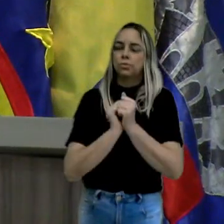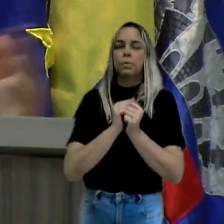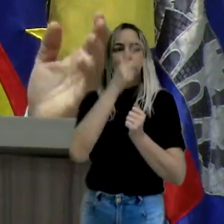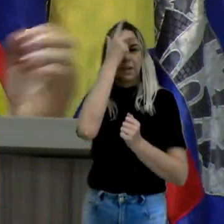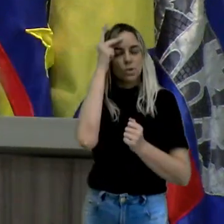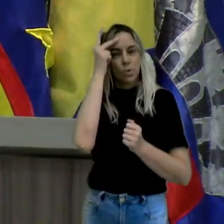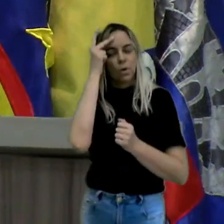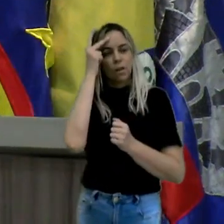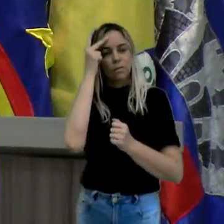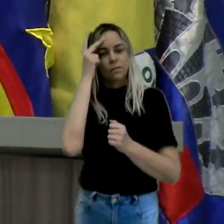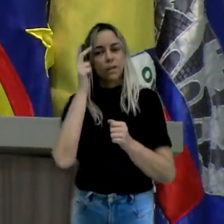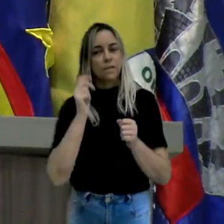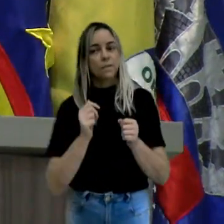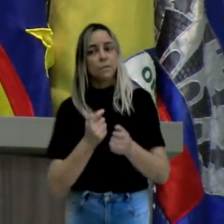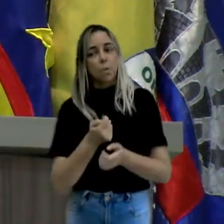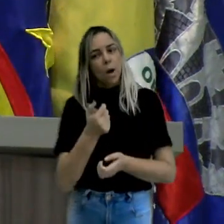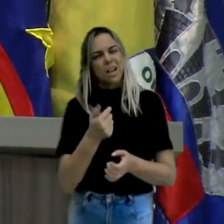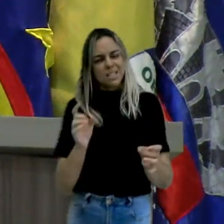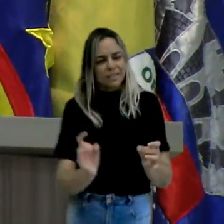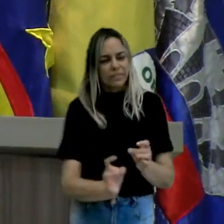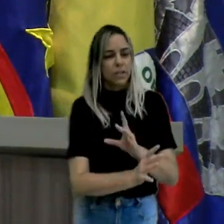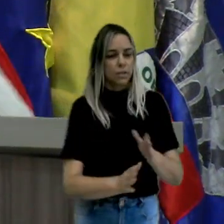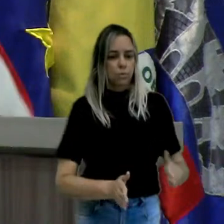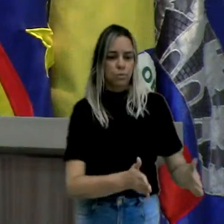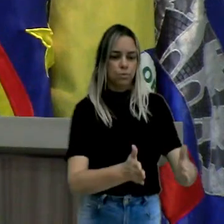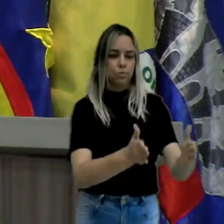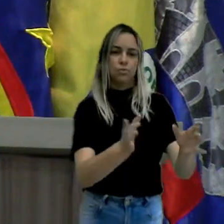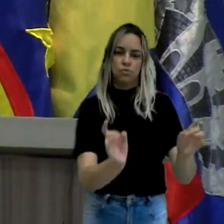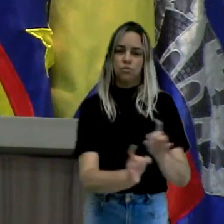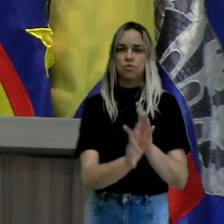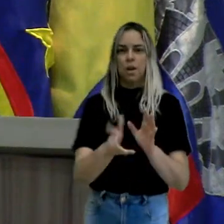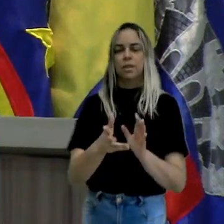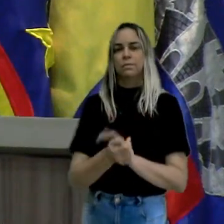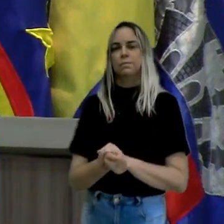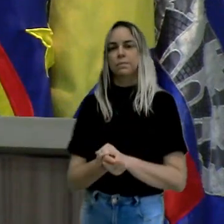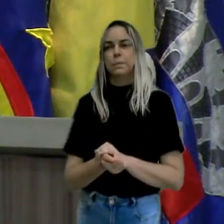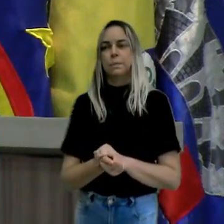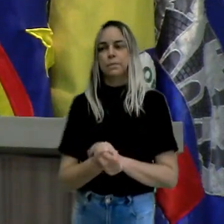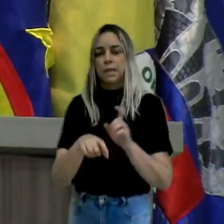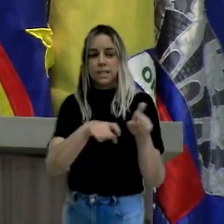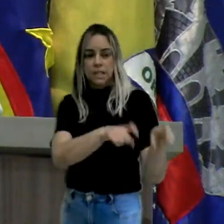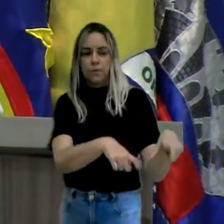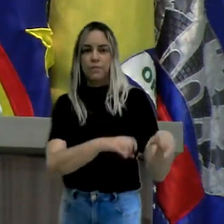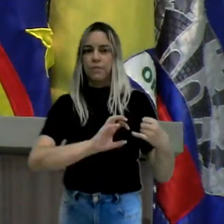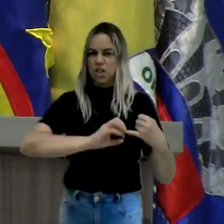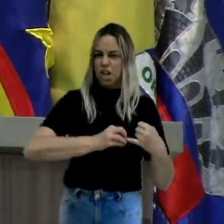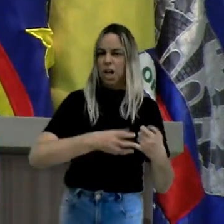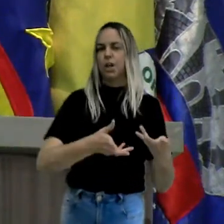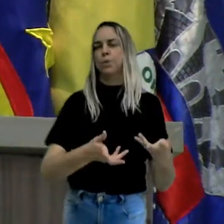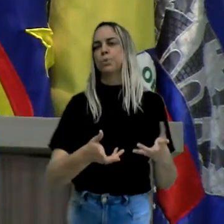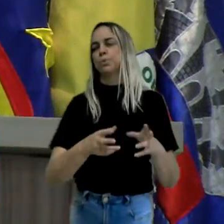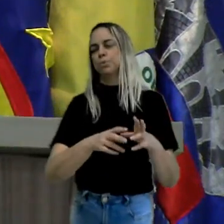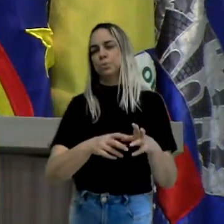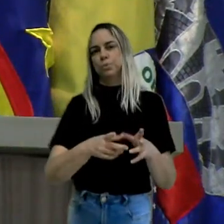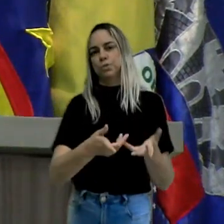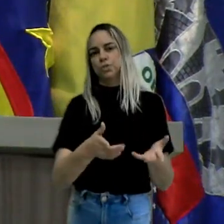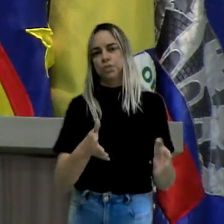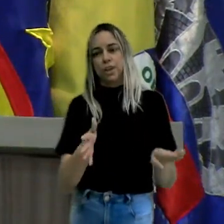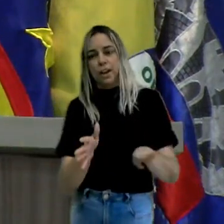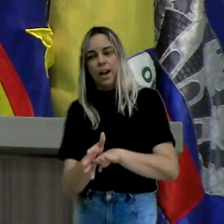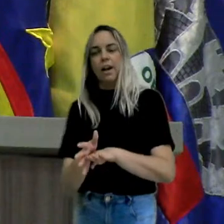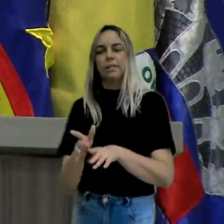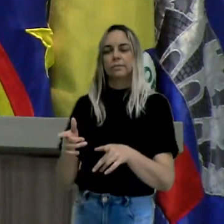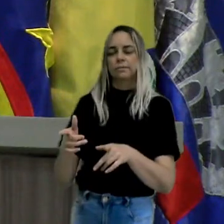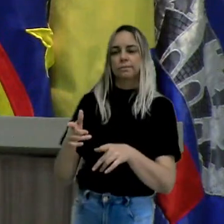está finalizando fazer aquelas estradas ali. Também para sair ali no Sítio Feijão, para vir e sair de frente ao doutor